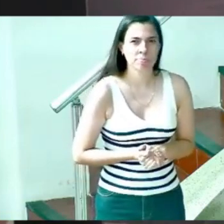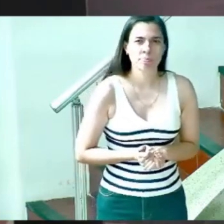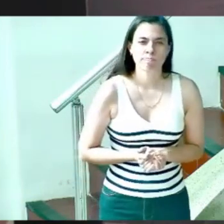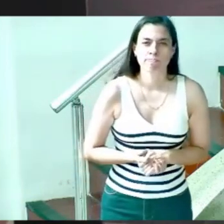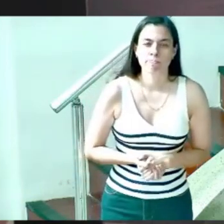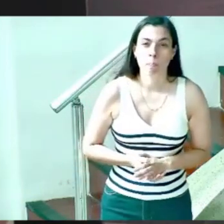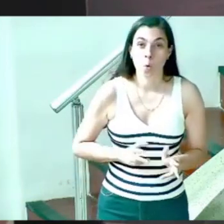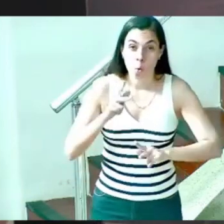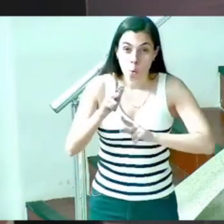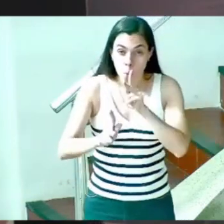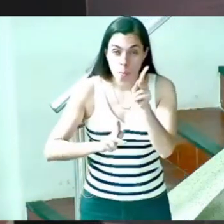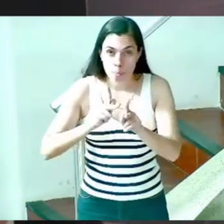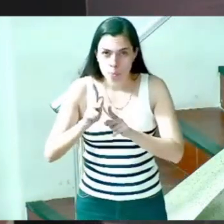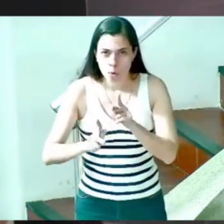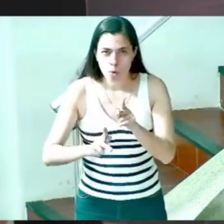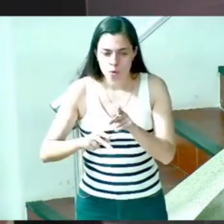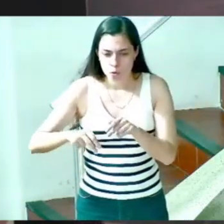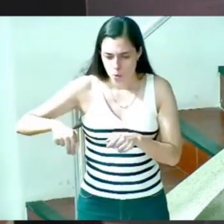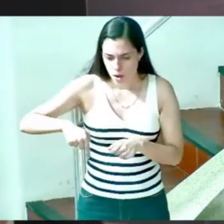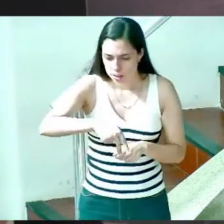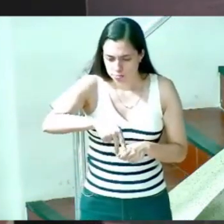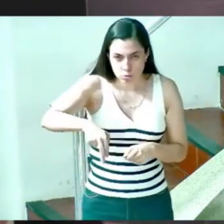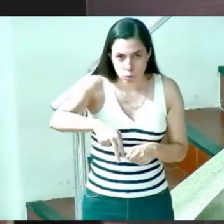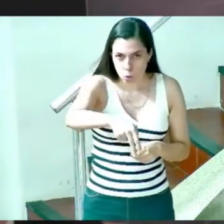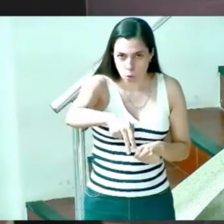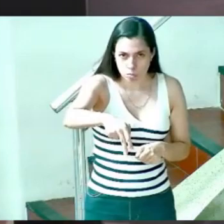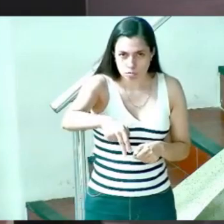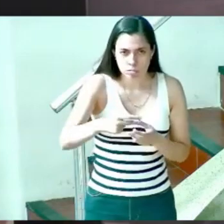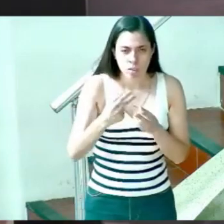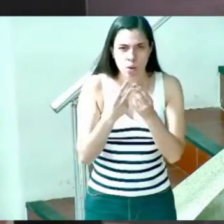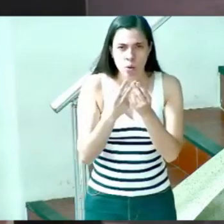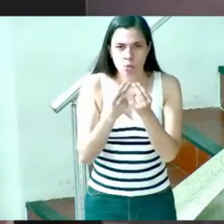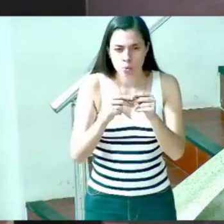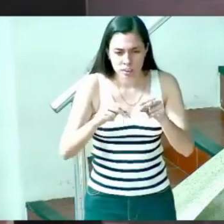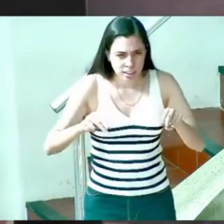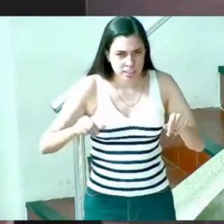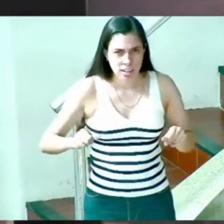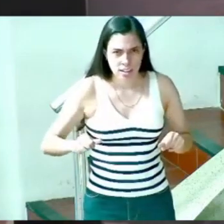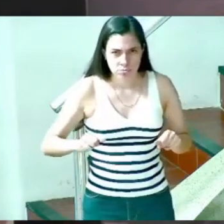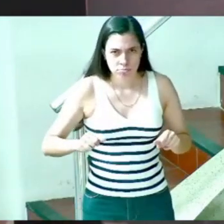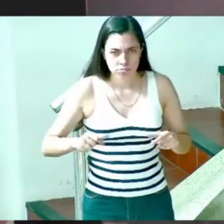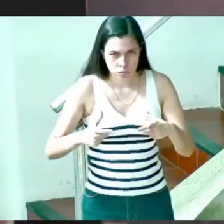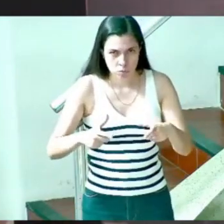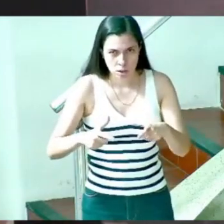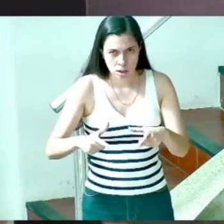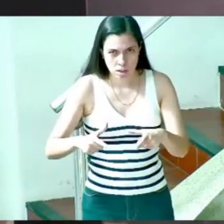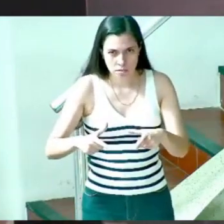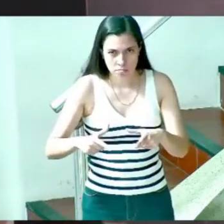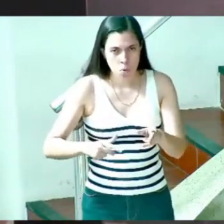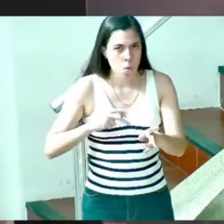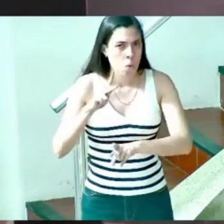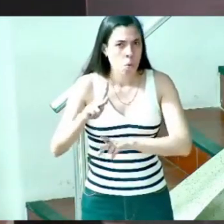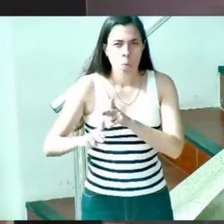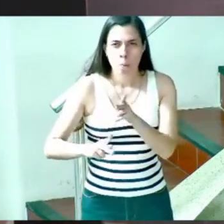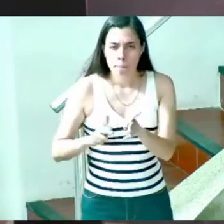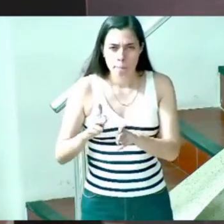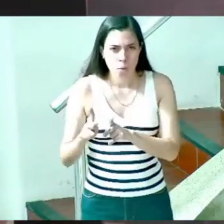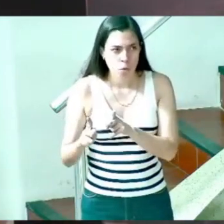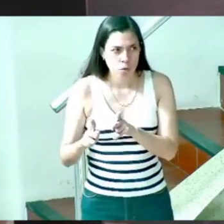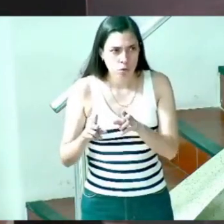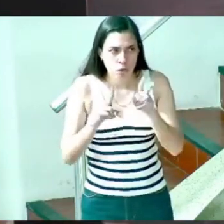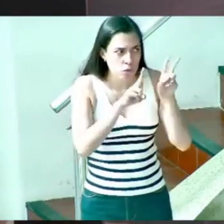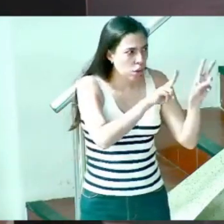e milagres registrados em toda a Escritura Sagrada, até agora. Nenhum povo em toda a história viu